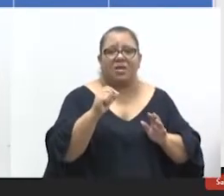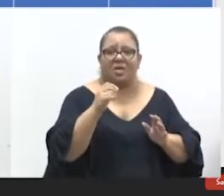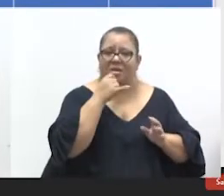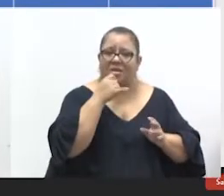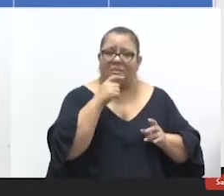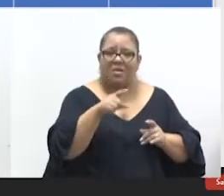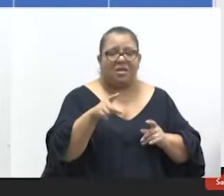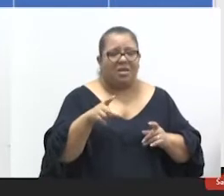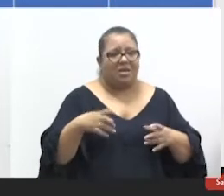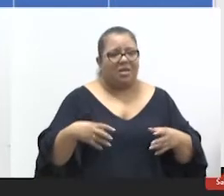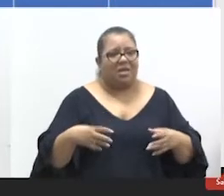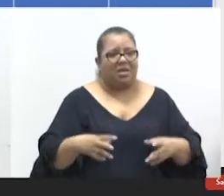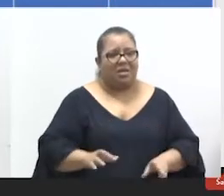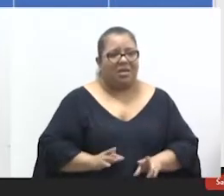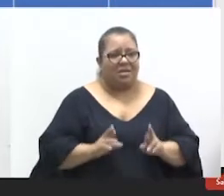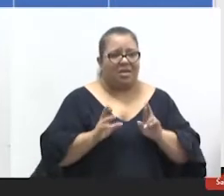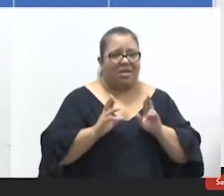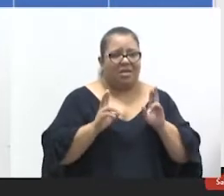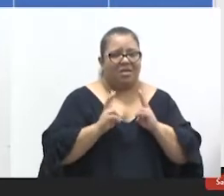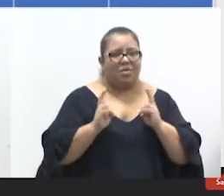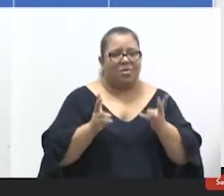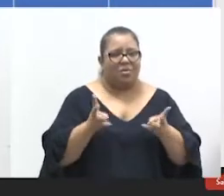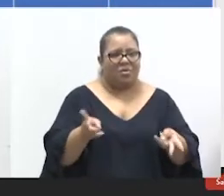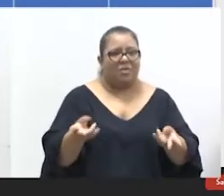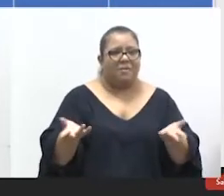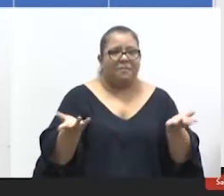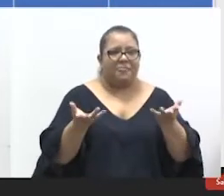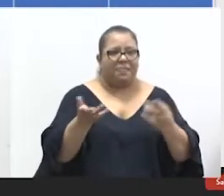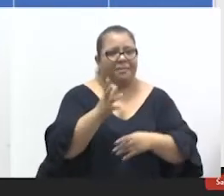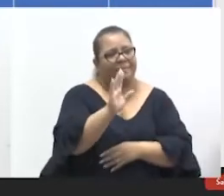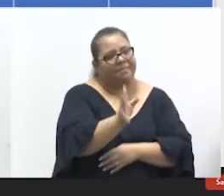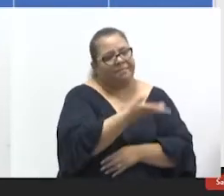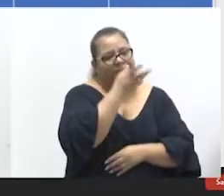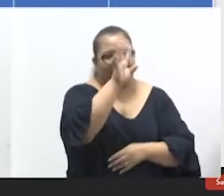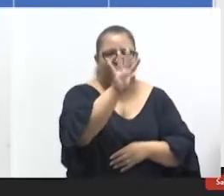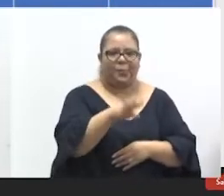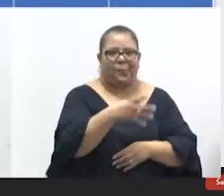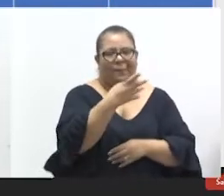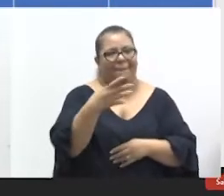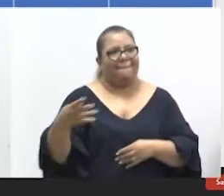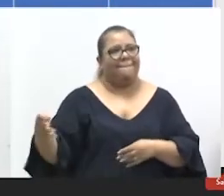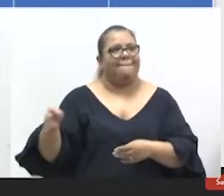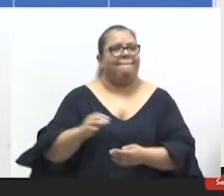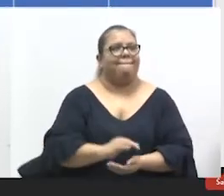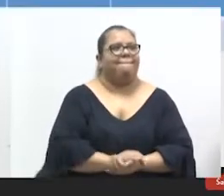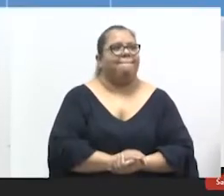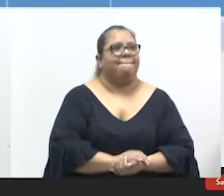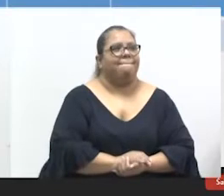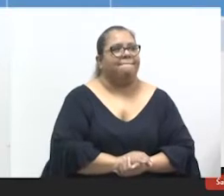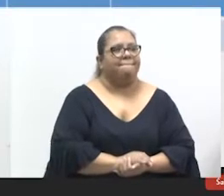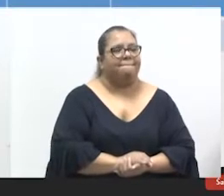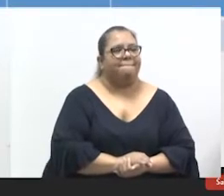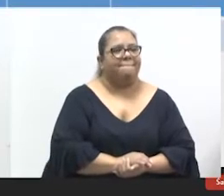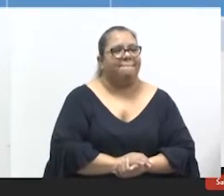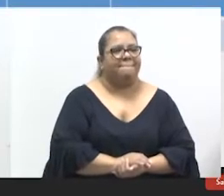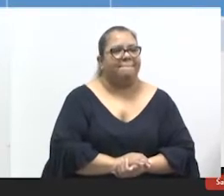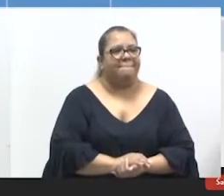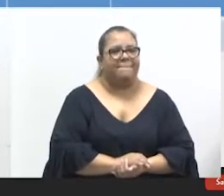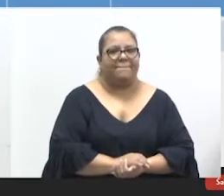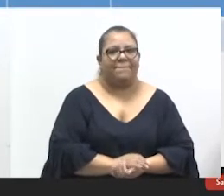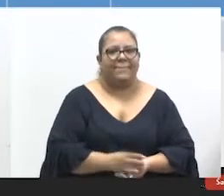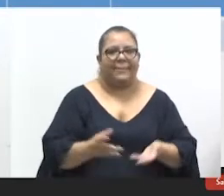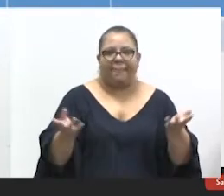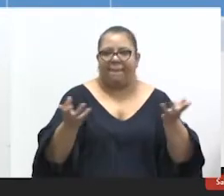prevalência. Então, pode passar a segunda tabela, que é a continuidade dessa primeira. Pode passar, por favor. Nós